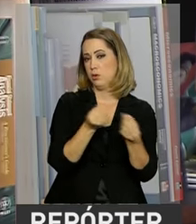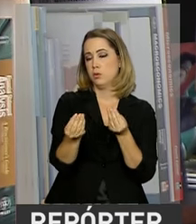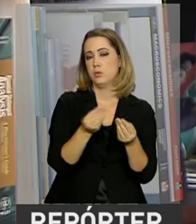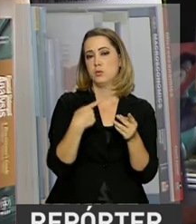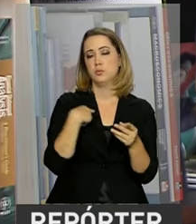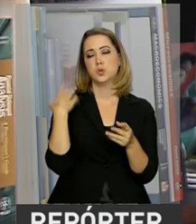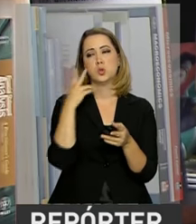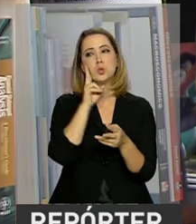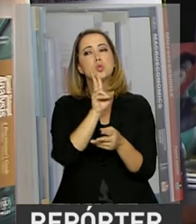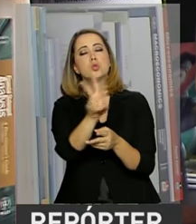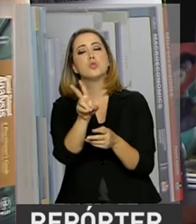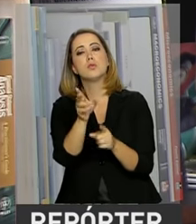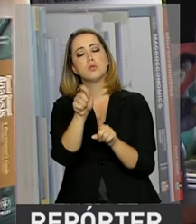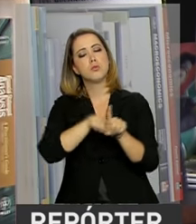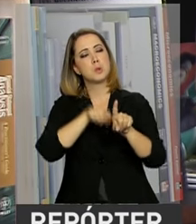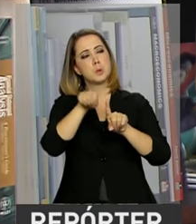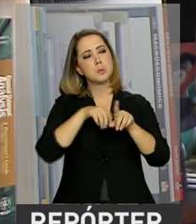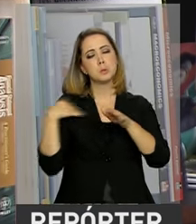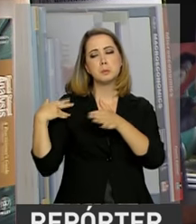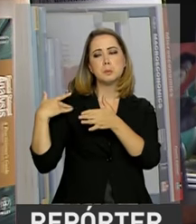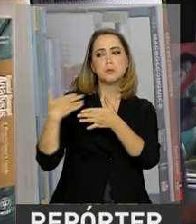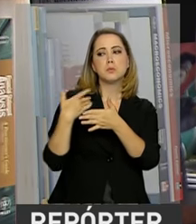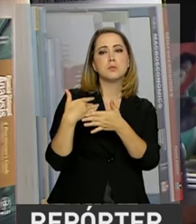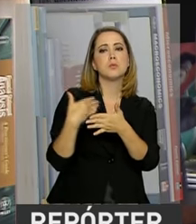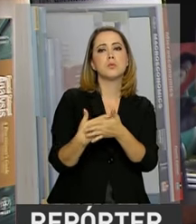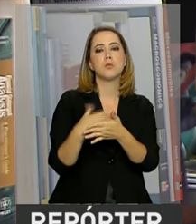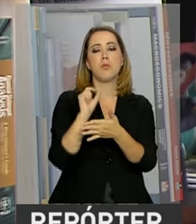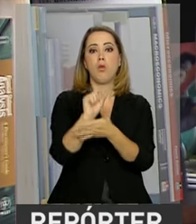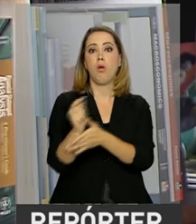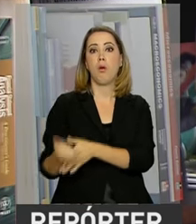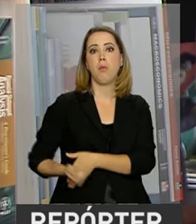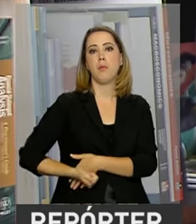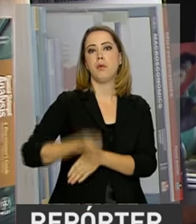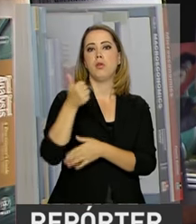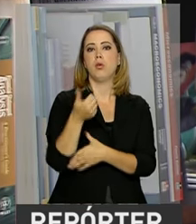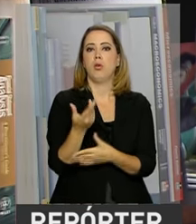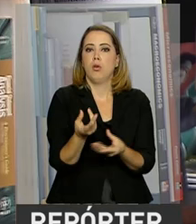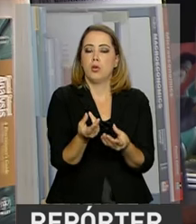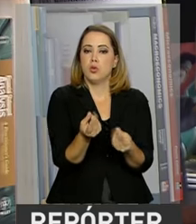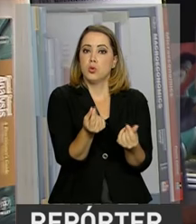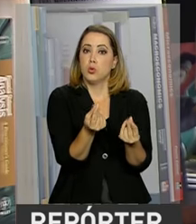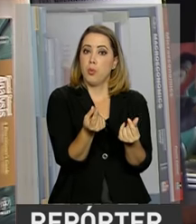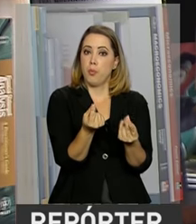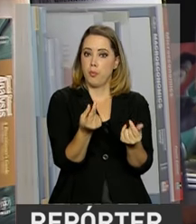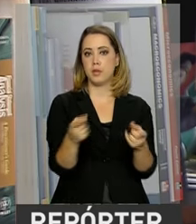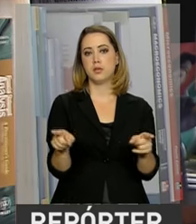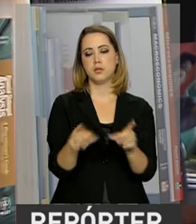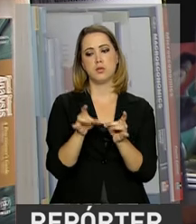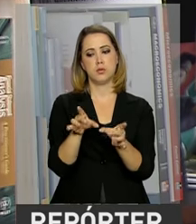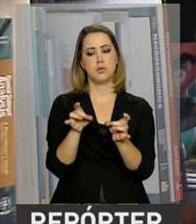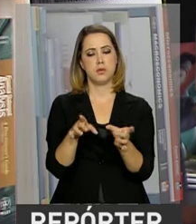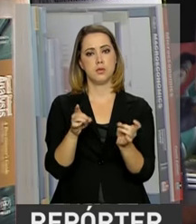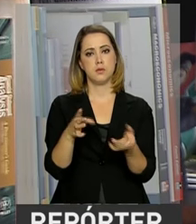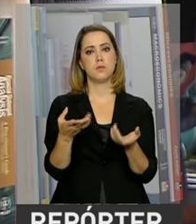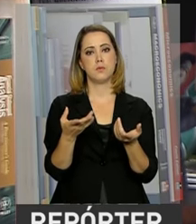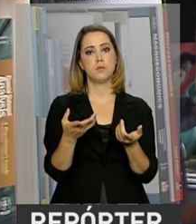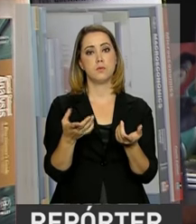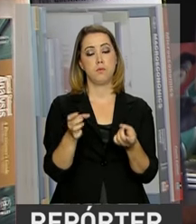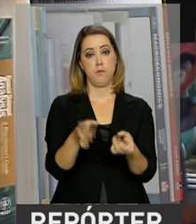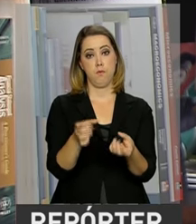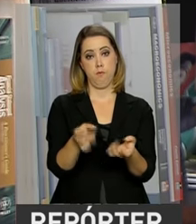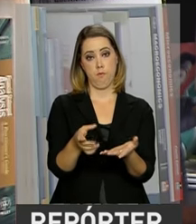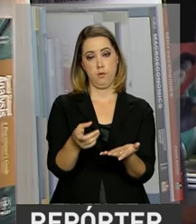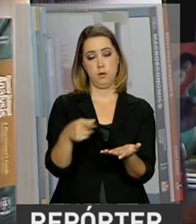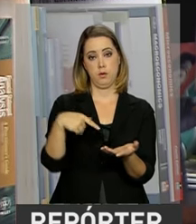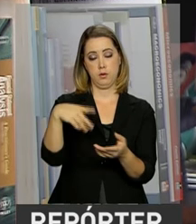nos últimos meses um movimento mais importante de recuperação do preço das commodities exportadas pelo Brasil então